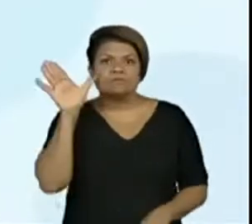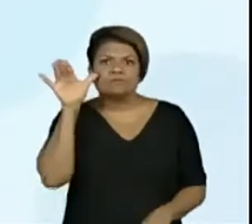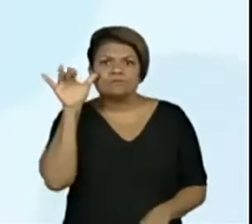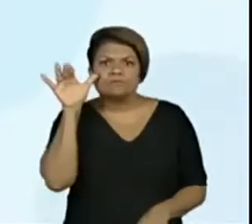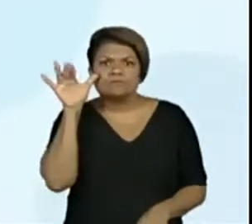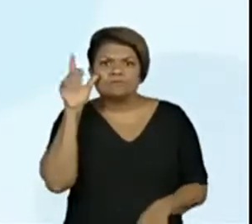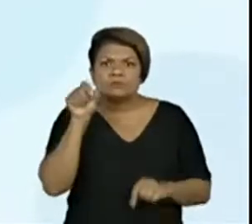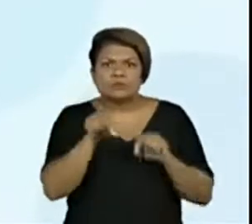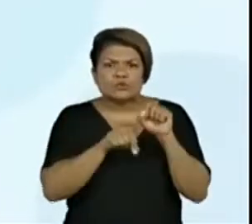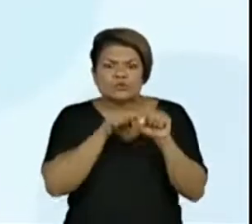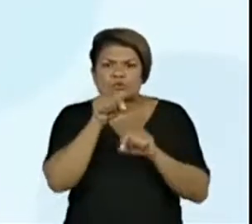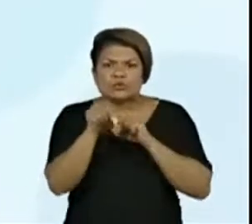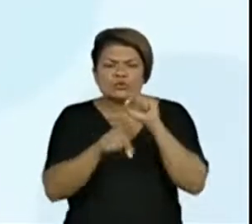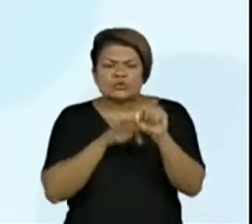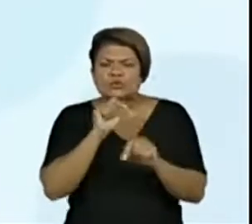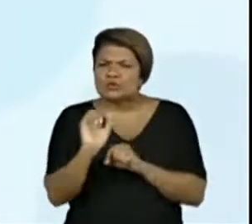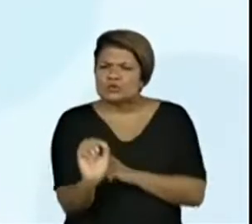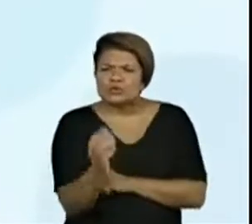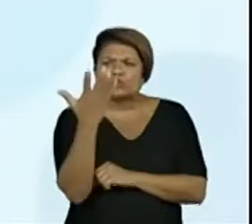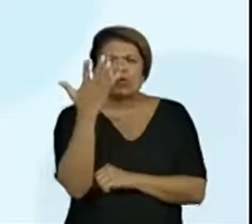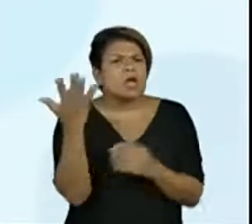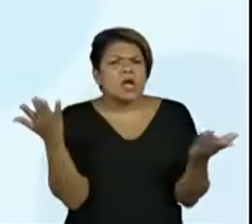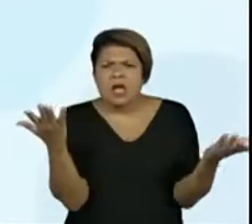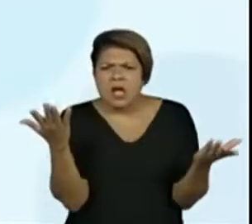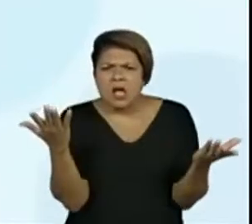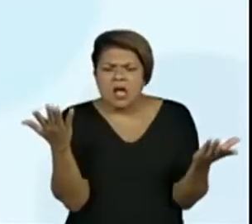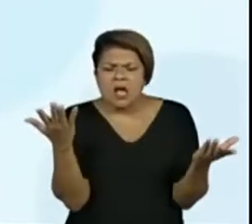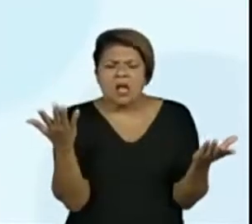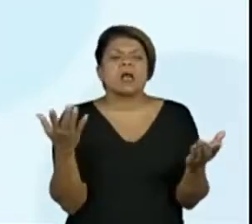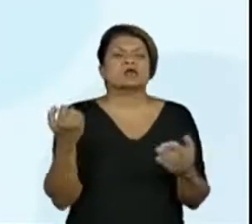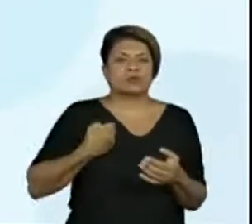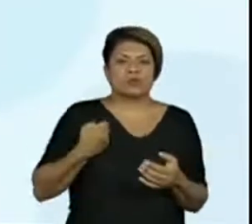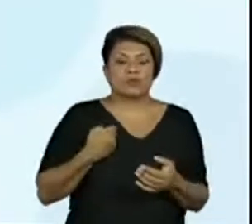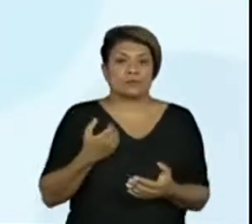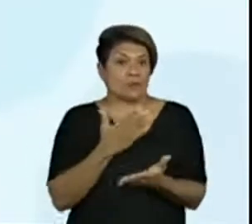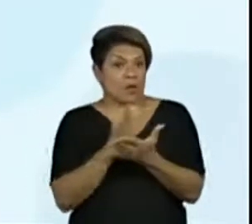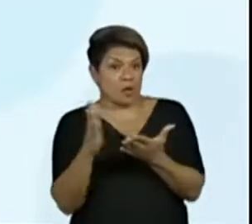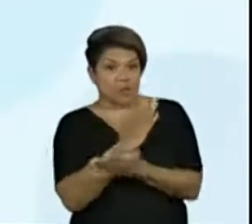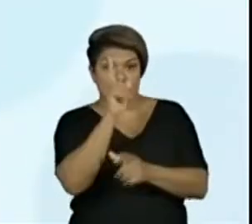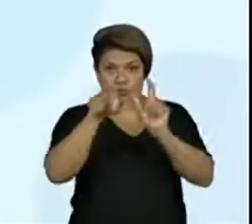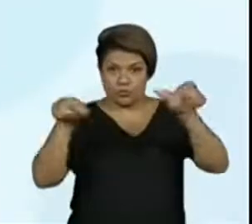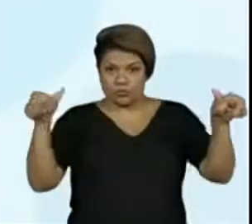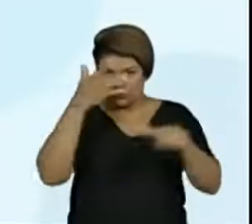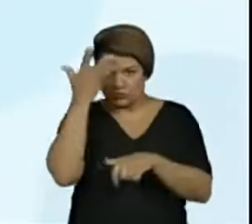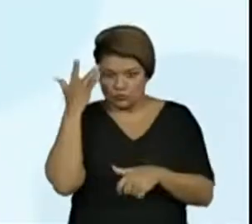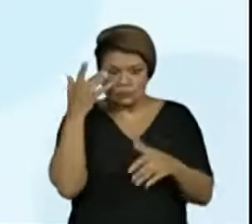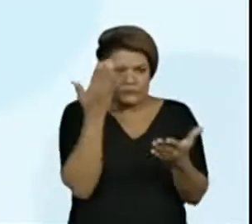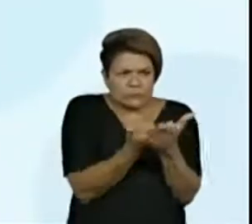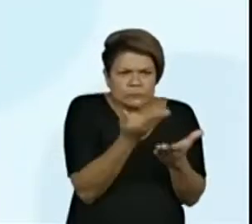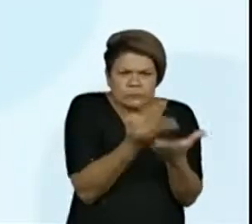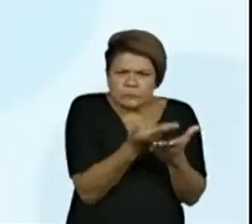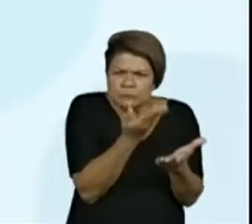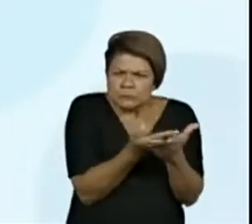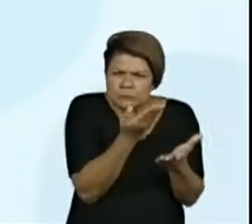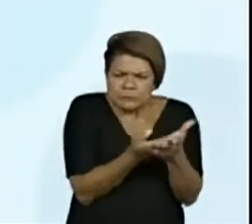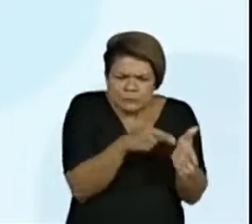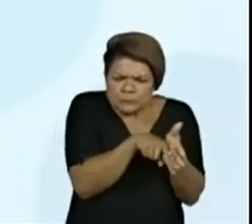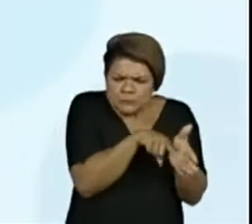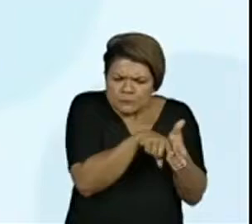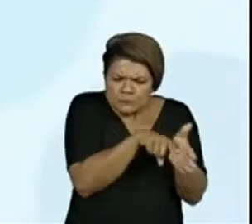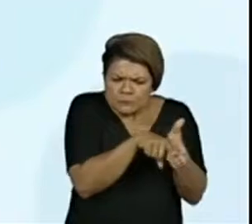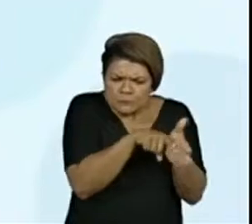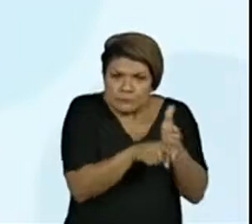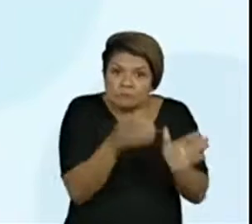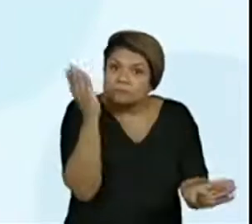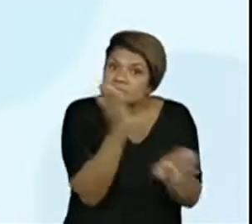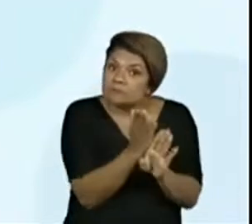Curiosos sobre a origem dos números, alguns estudiosos pesquisaram e acabaram percebendo